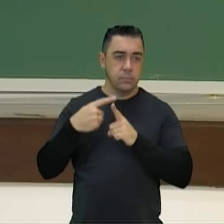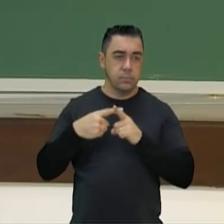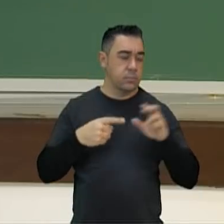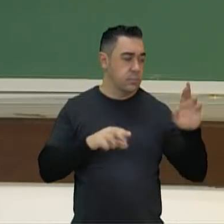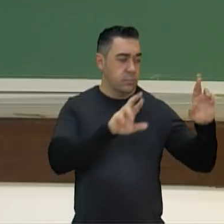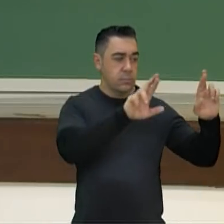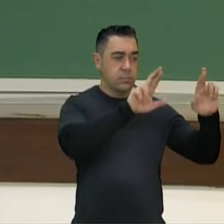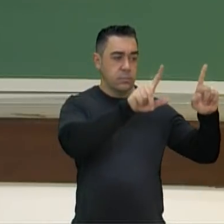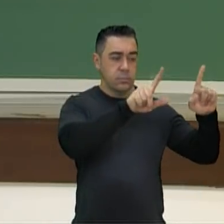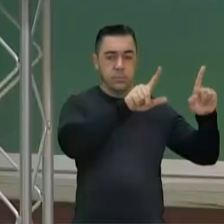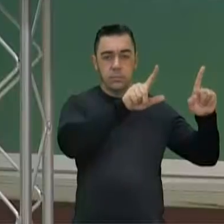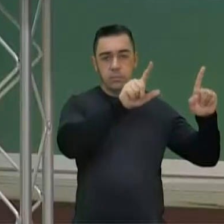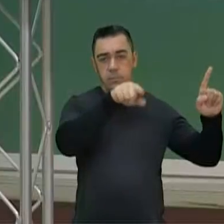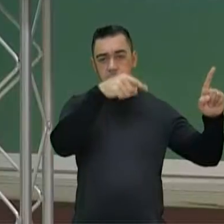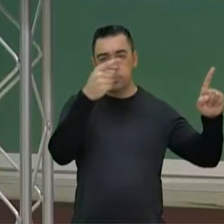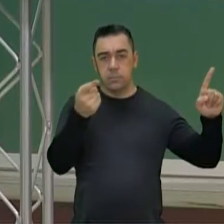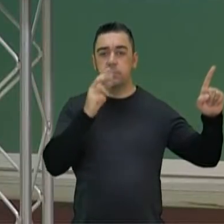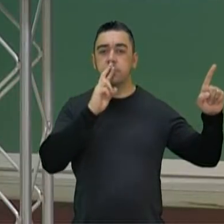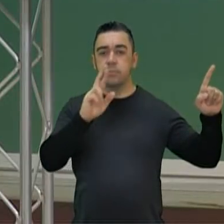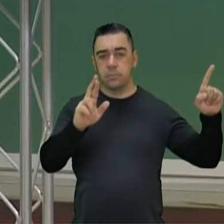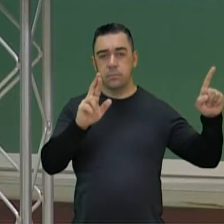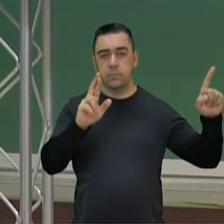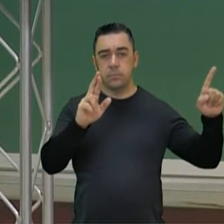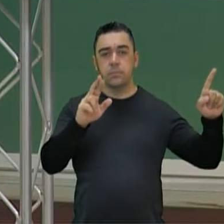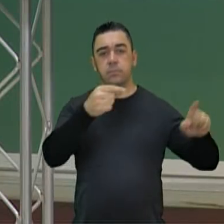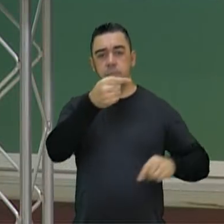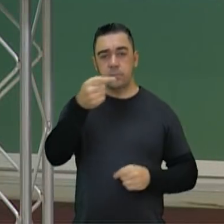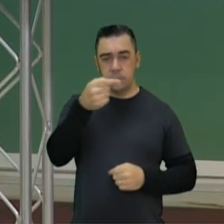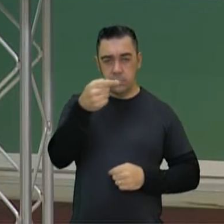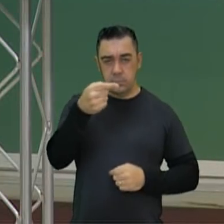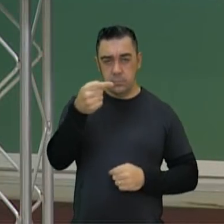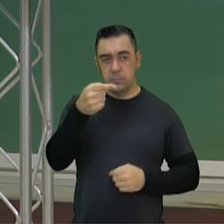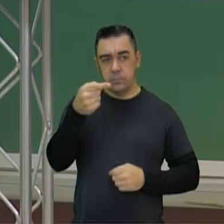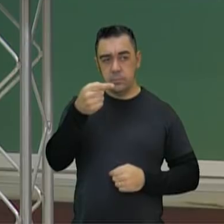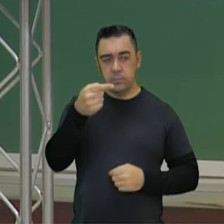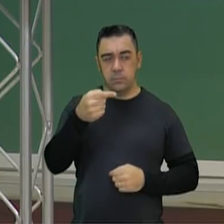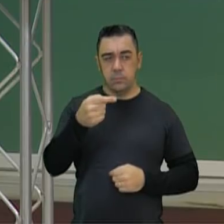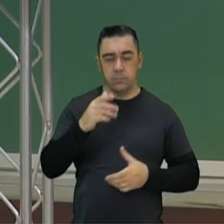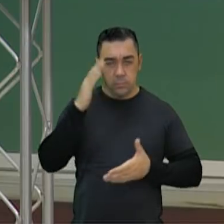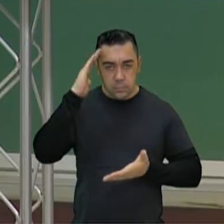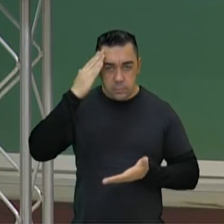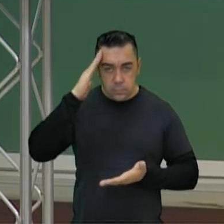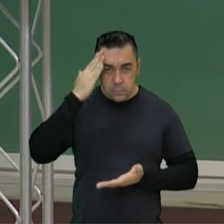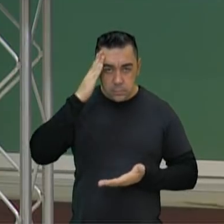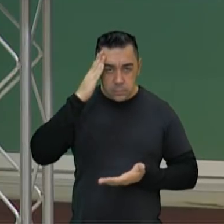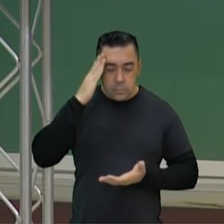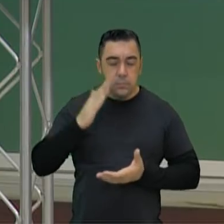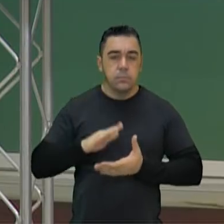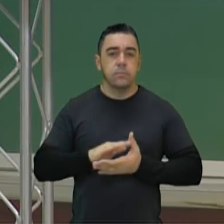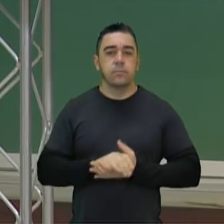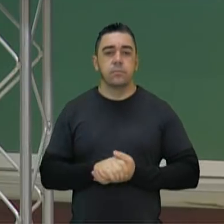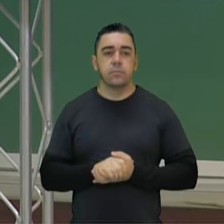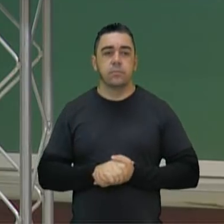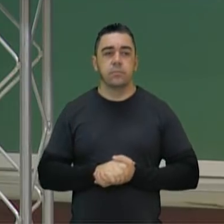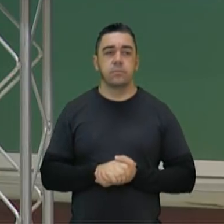Sinais diferentes, fica o sinal negativo.